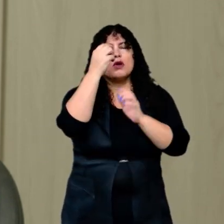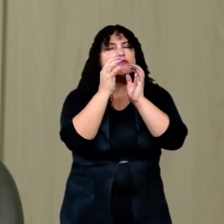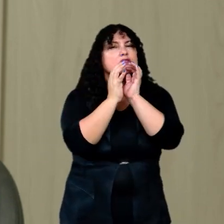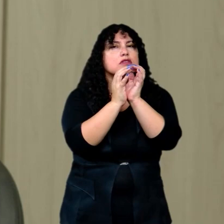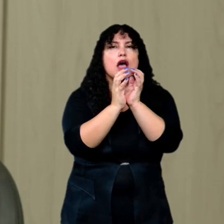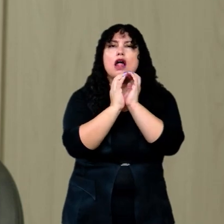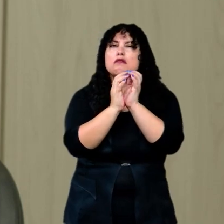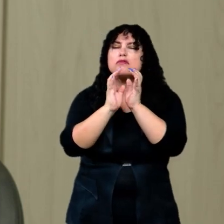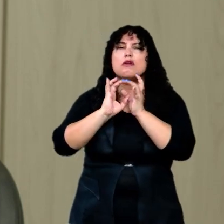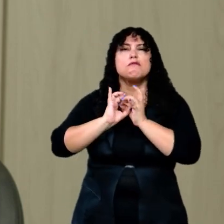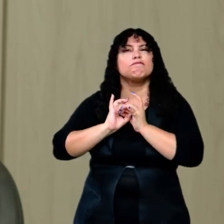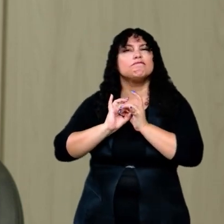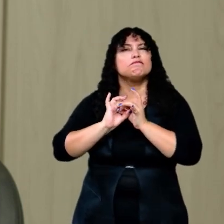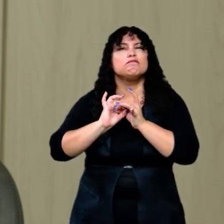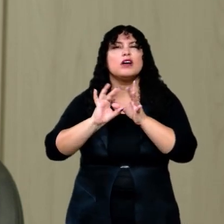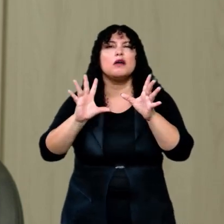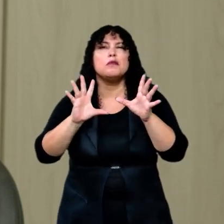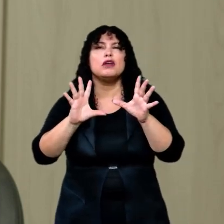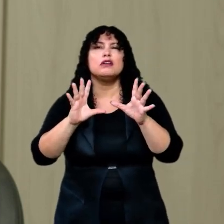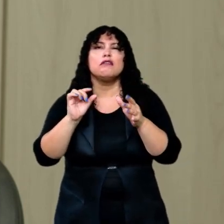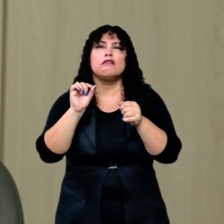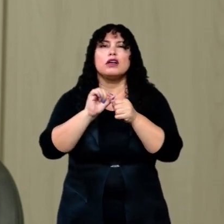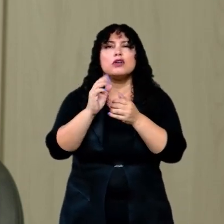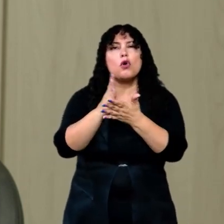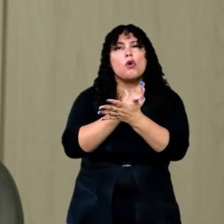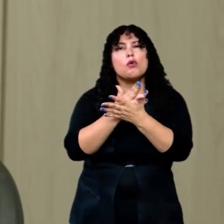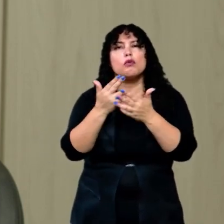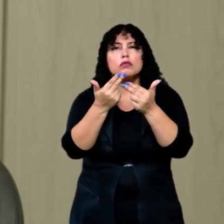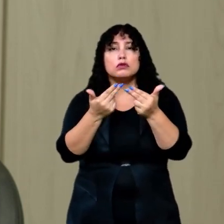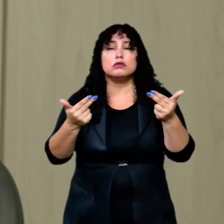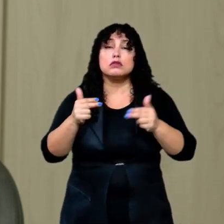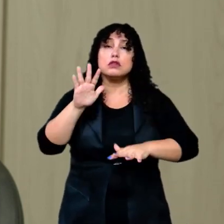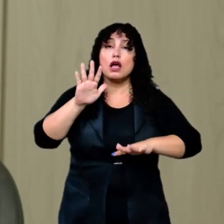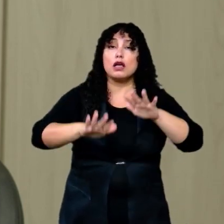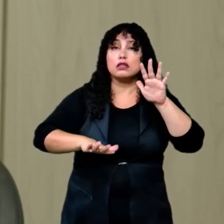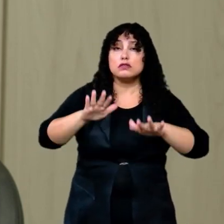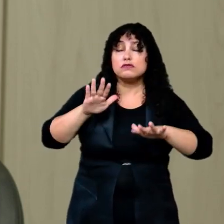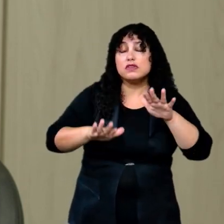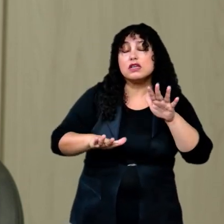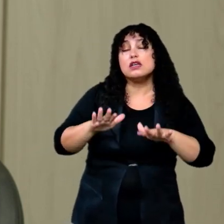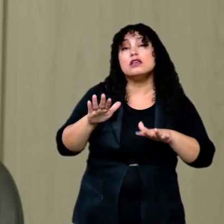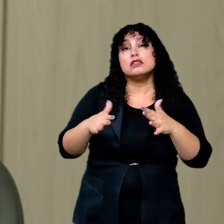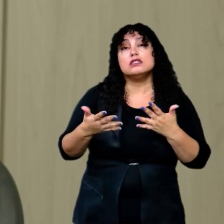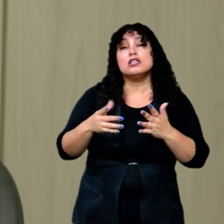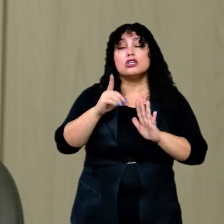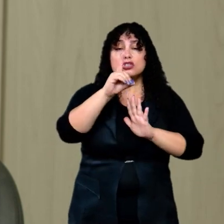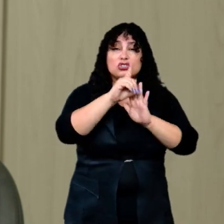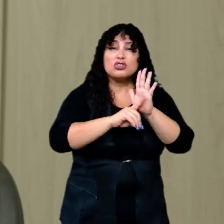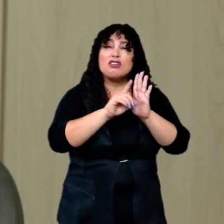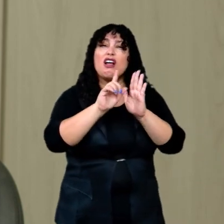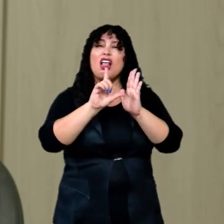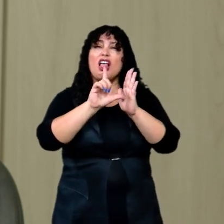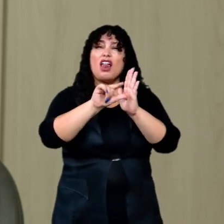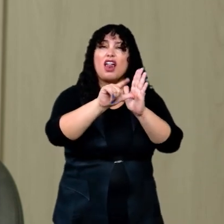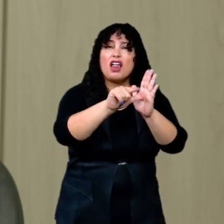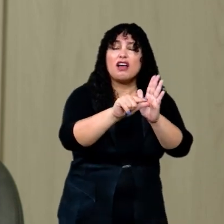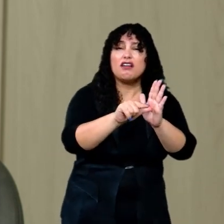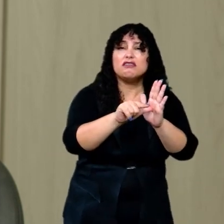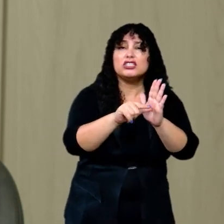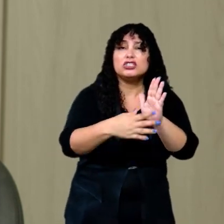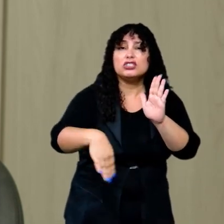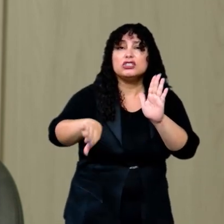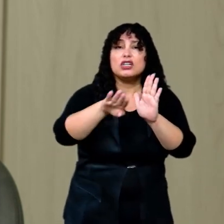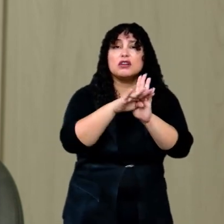me permite fazer certas coisas. Então, muitas vezes, esse diagnóstico tardio vem para o perdão